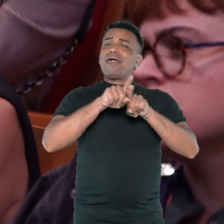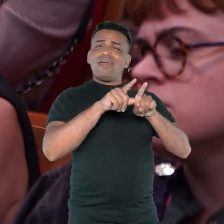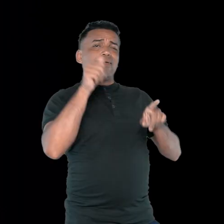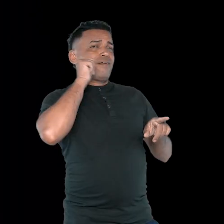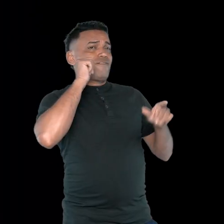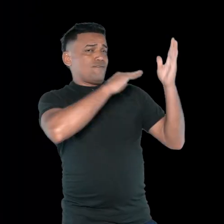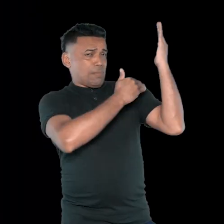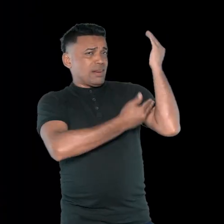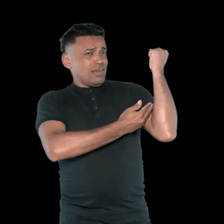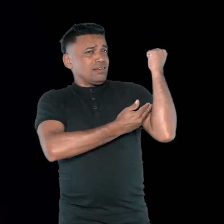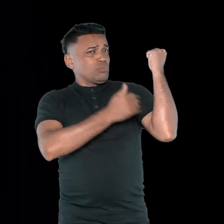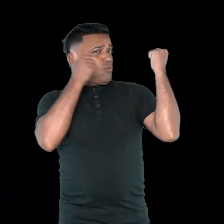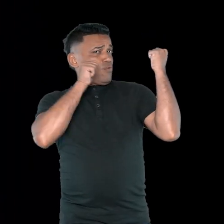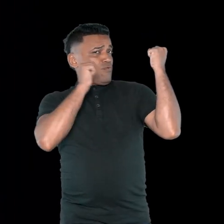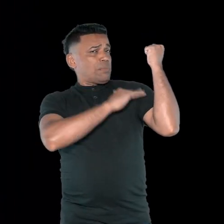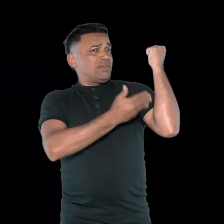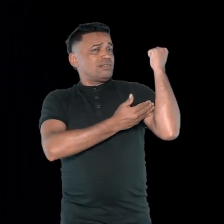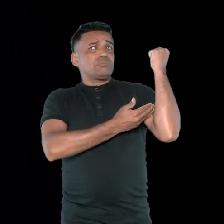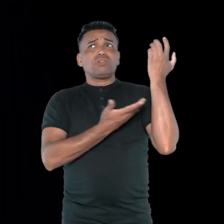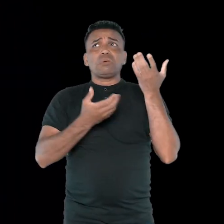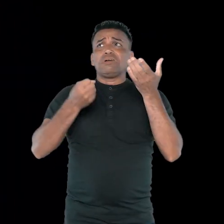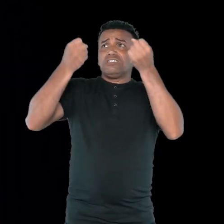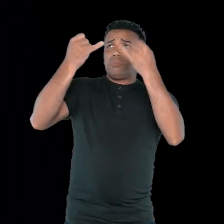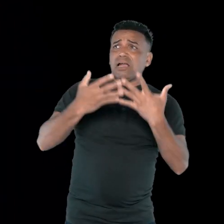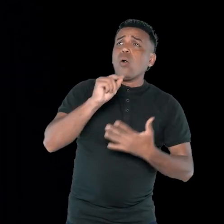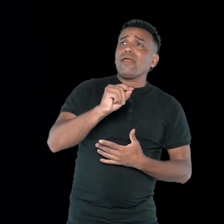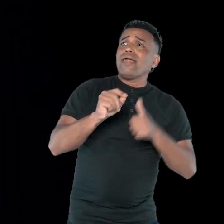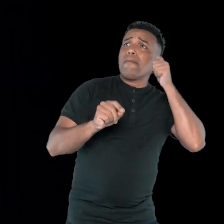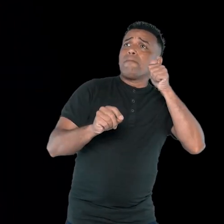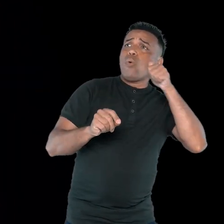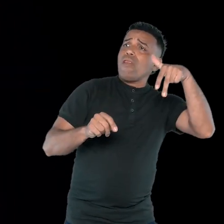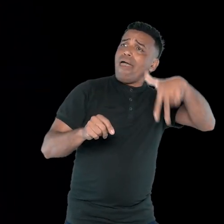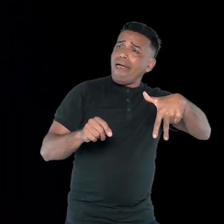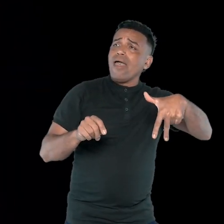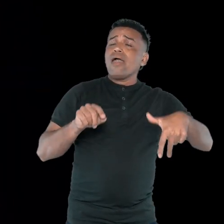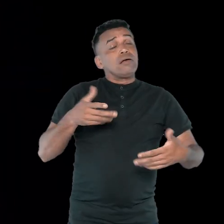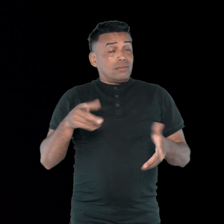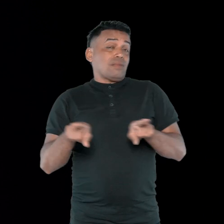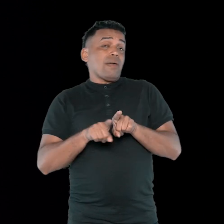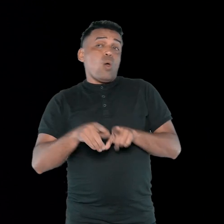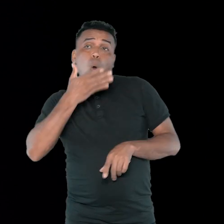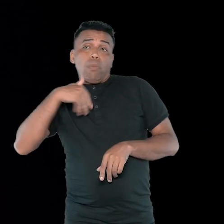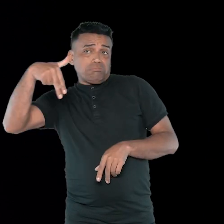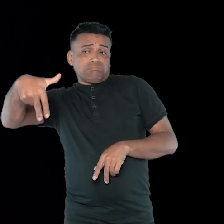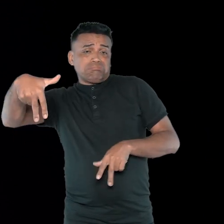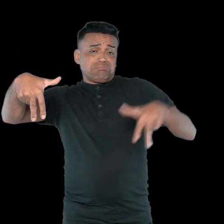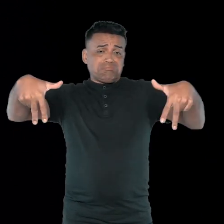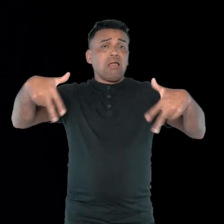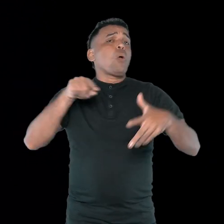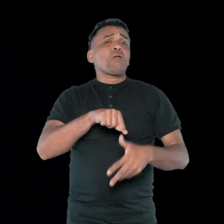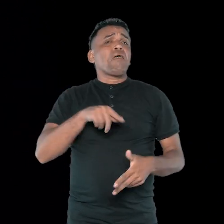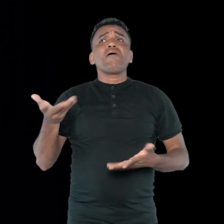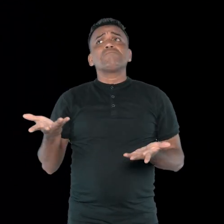porque dizer o que é uma mulher, assim como dizer o que é um homem, definir exatamente o que são essas posições,